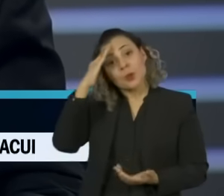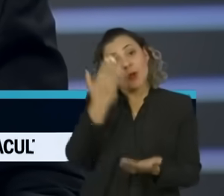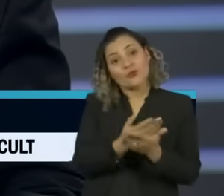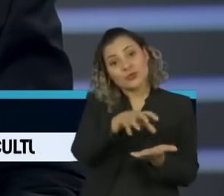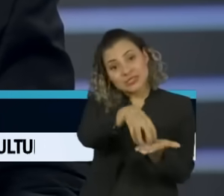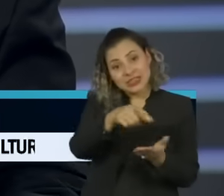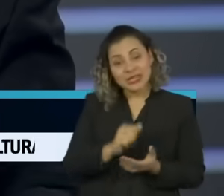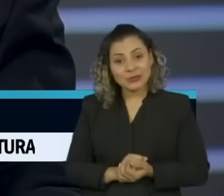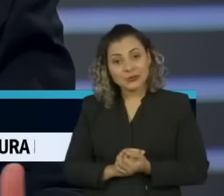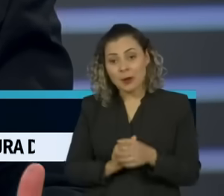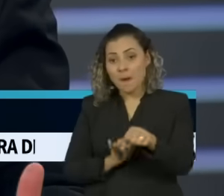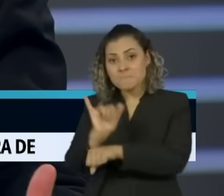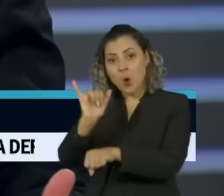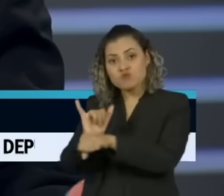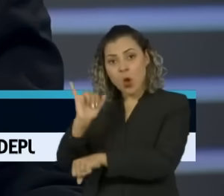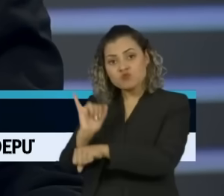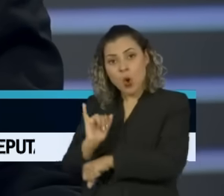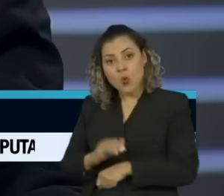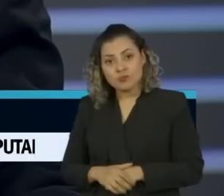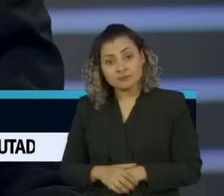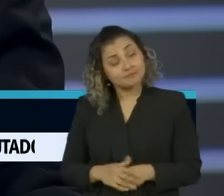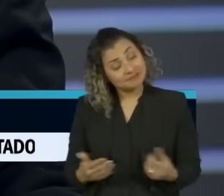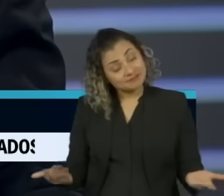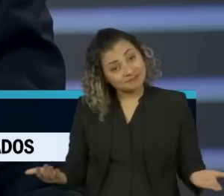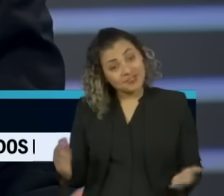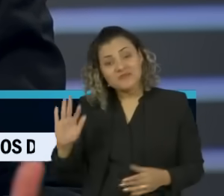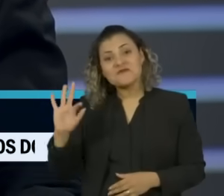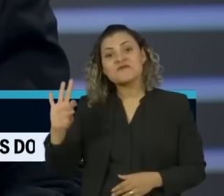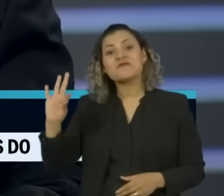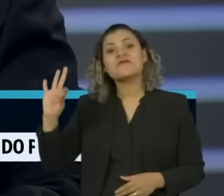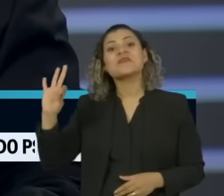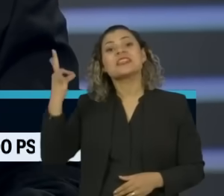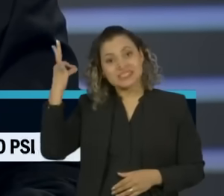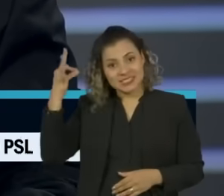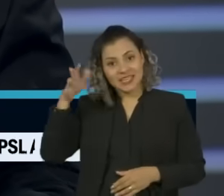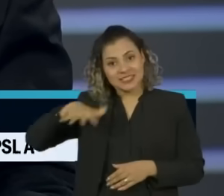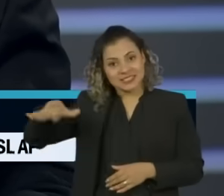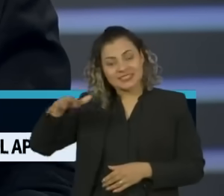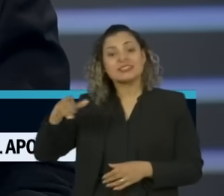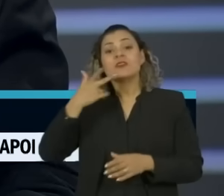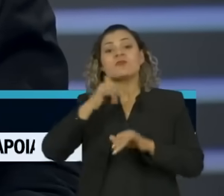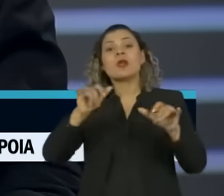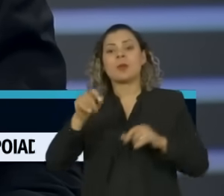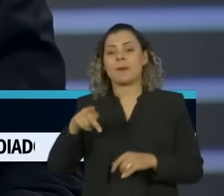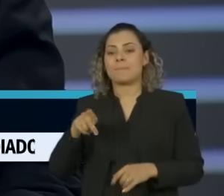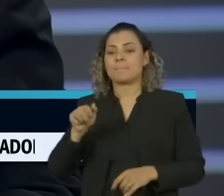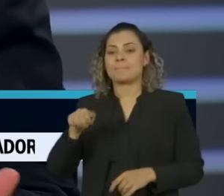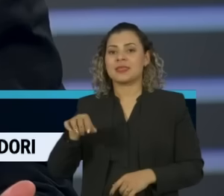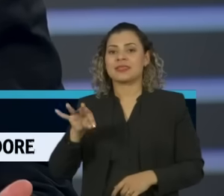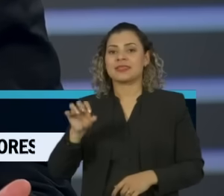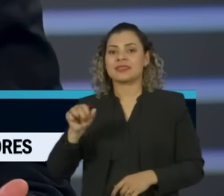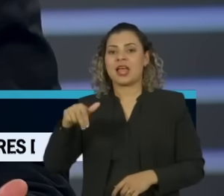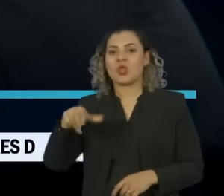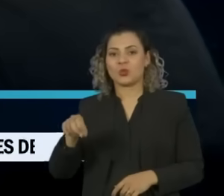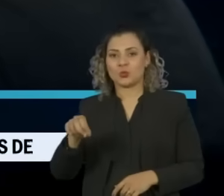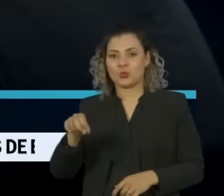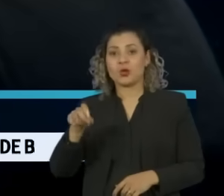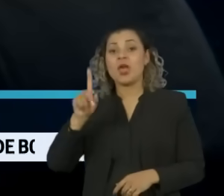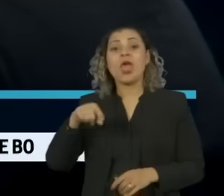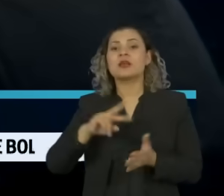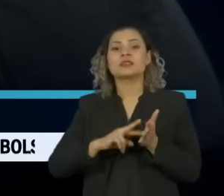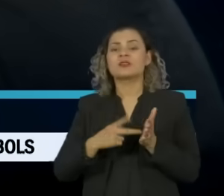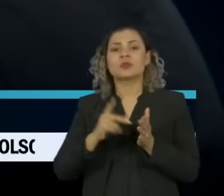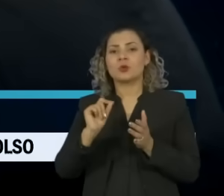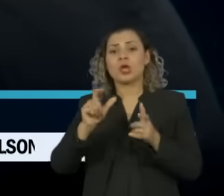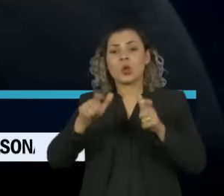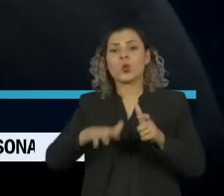Centrão, o Centrão, o pântano, como os franceses chamavam o centro, né? O pântano é um lugar que você vai quando você está desesperado.